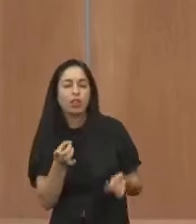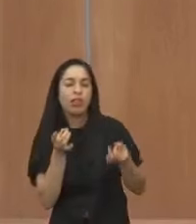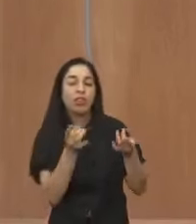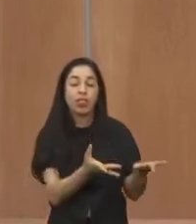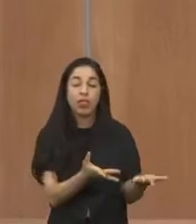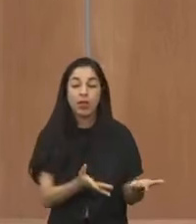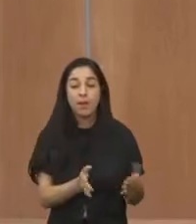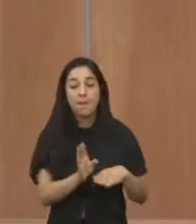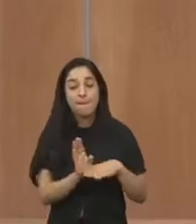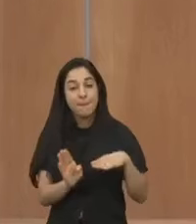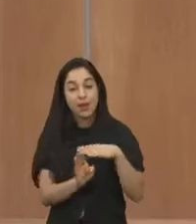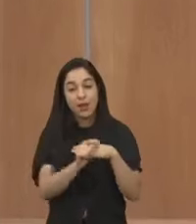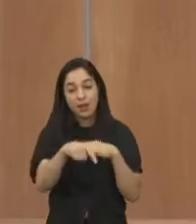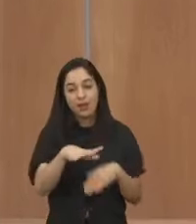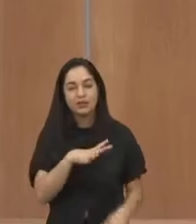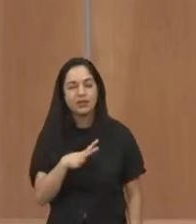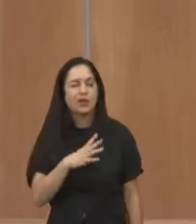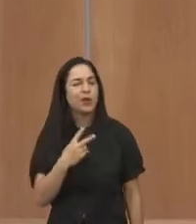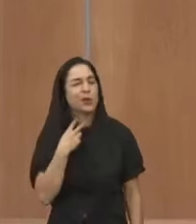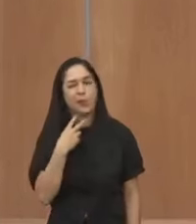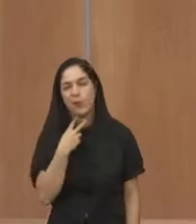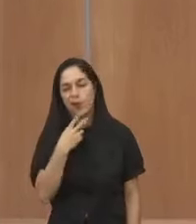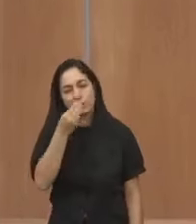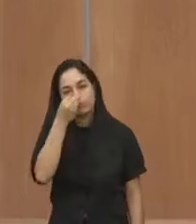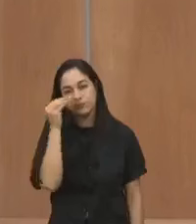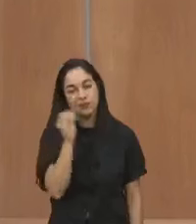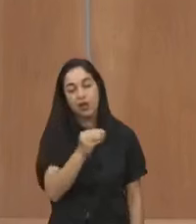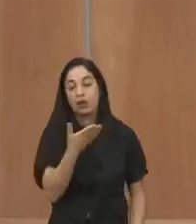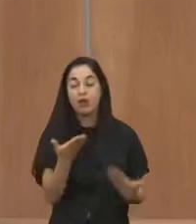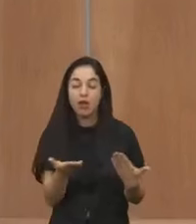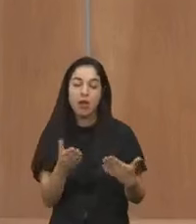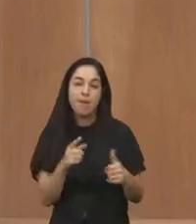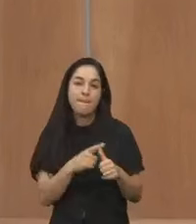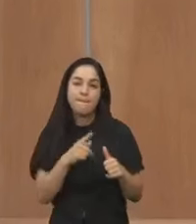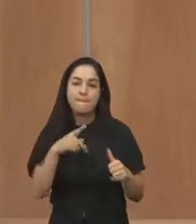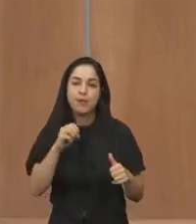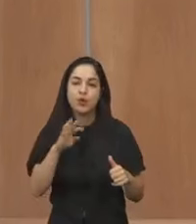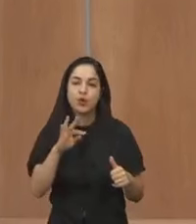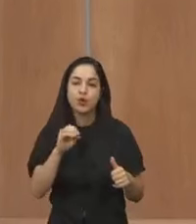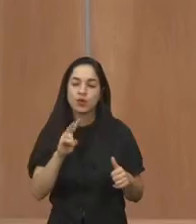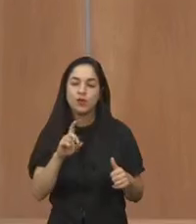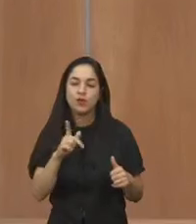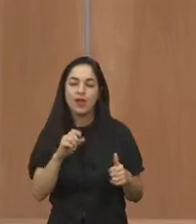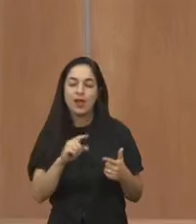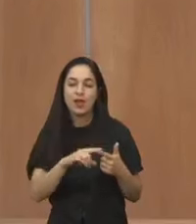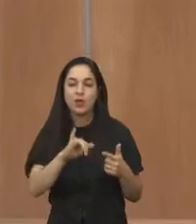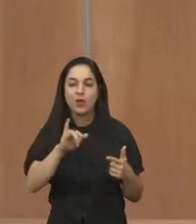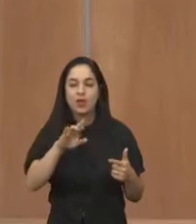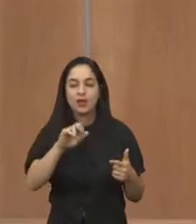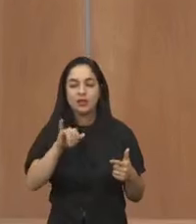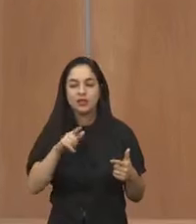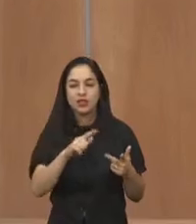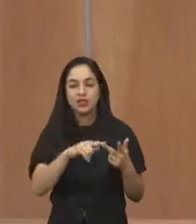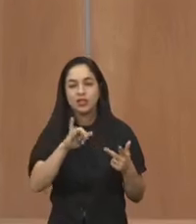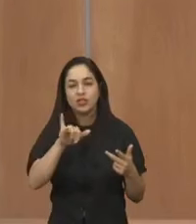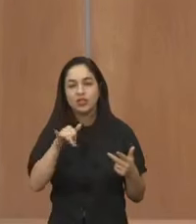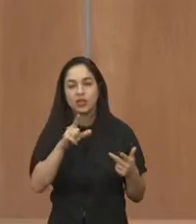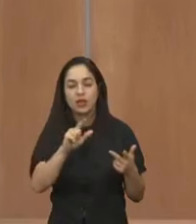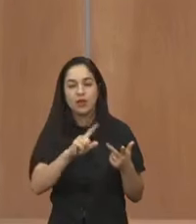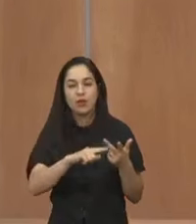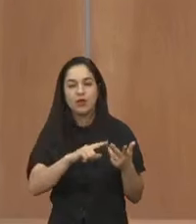na nossa cidade que não podem mais ficar para trás, que é o Porto Velho, Veranejal, Irajá, Chácaras de